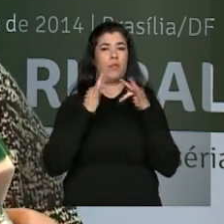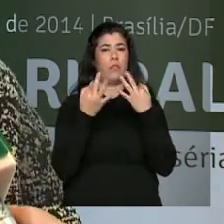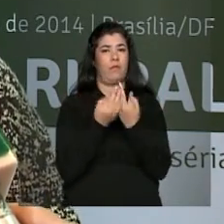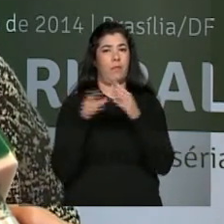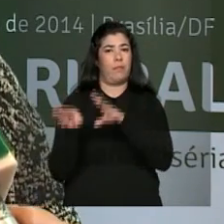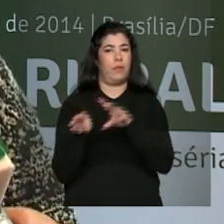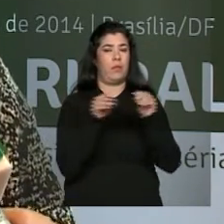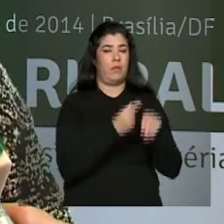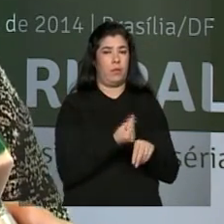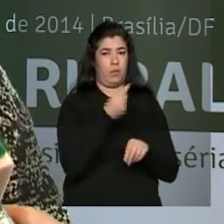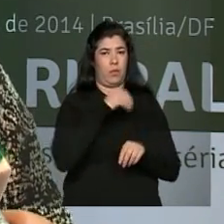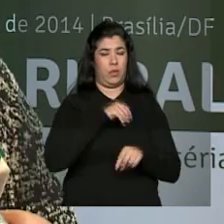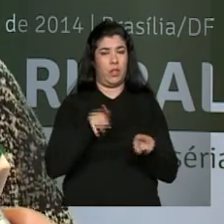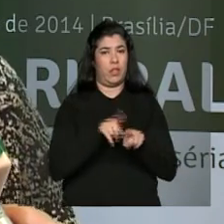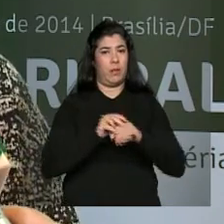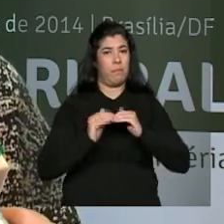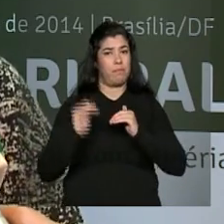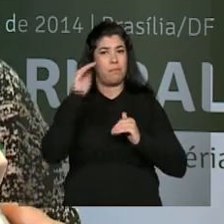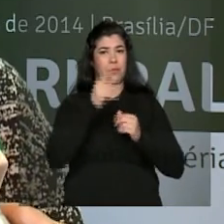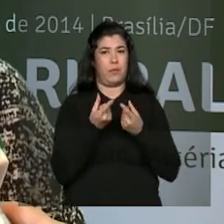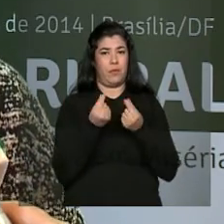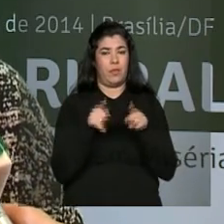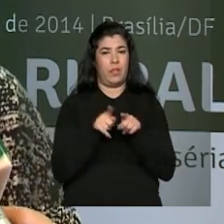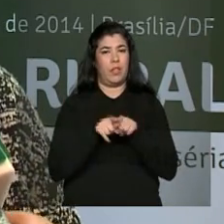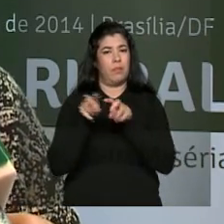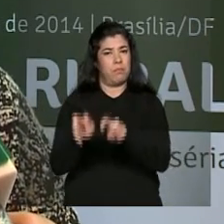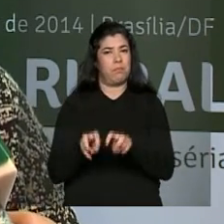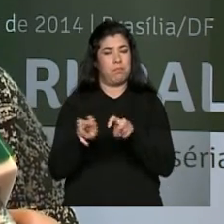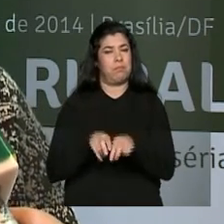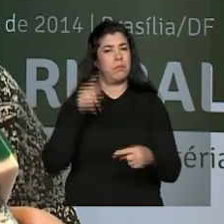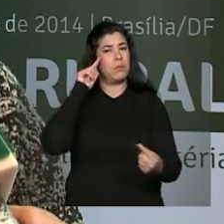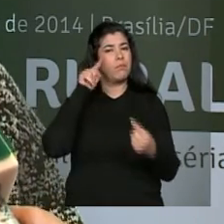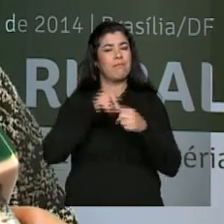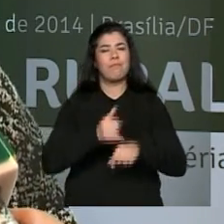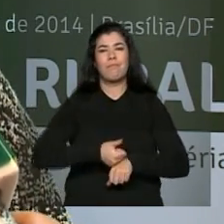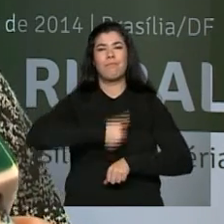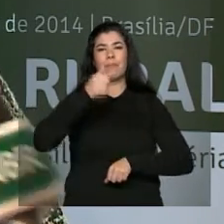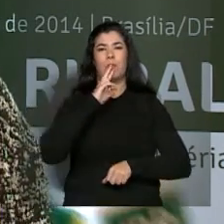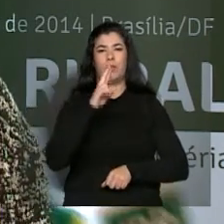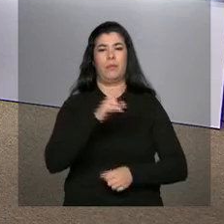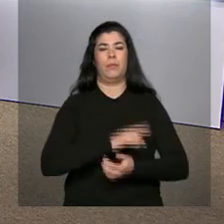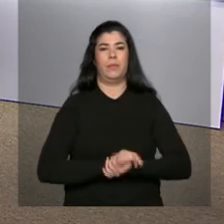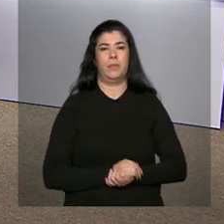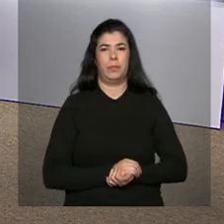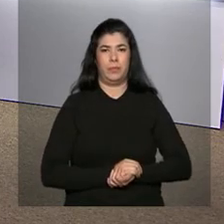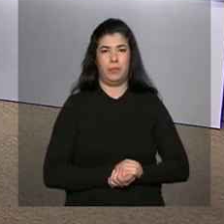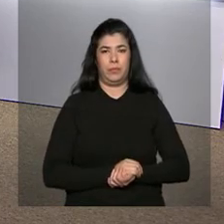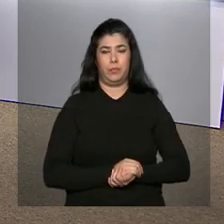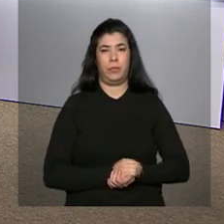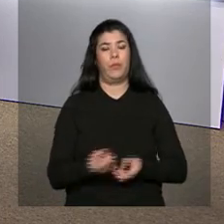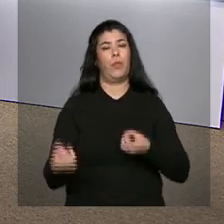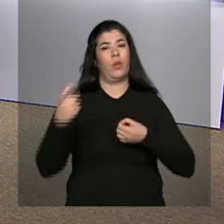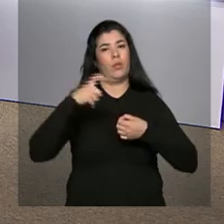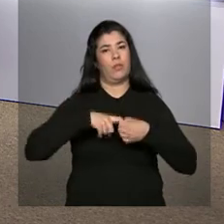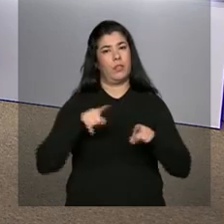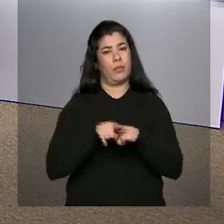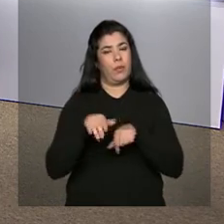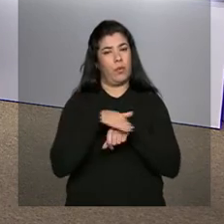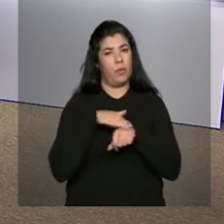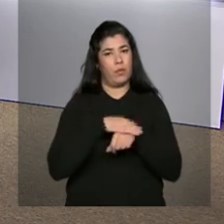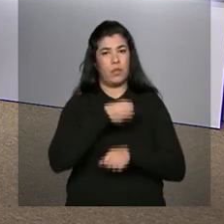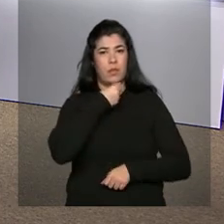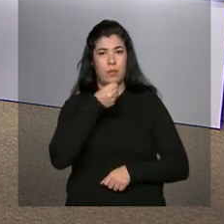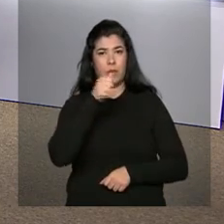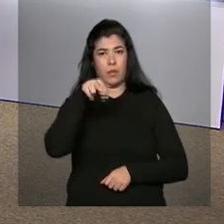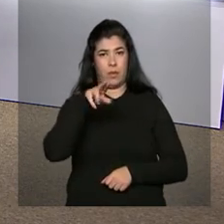da renda da produção desses agricultores e eu acho que esse é o nosso melhor resultado. Nós vamos voltar a conversar com a